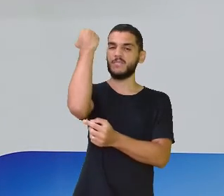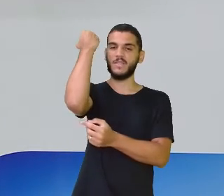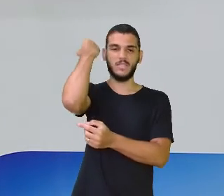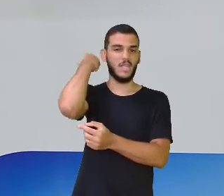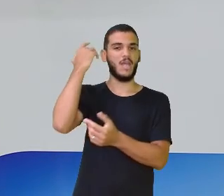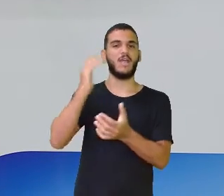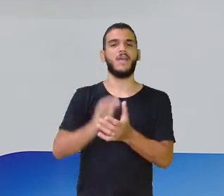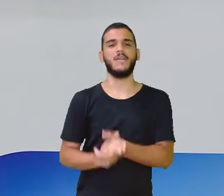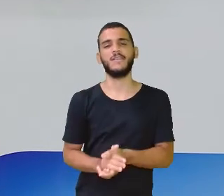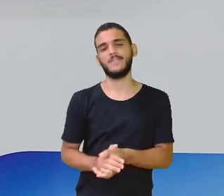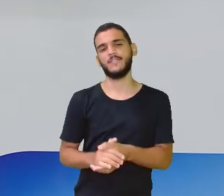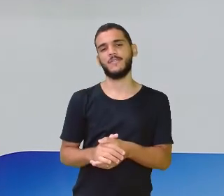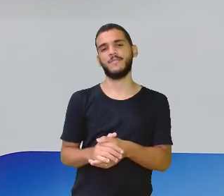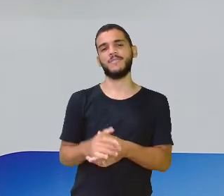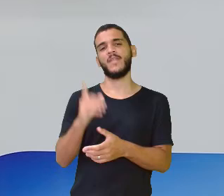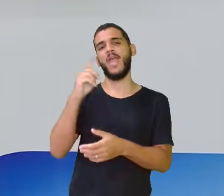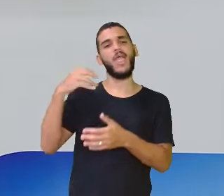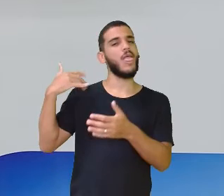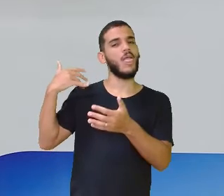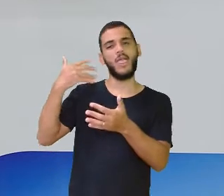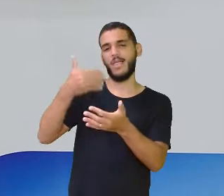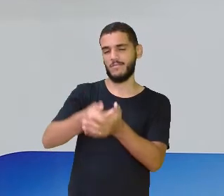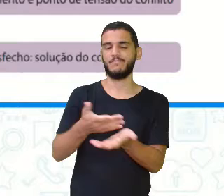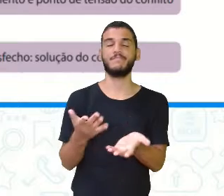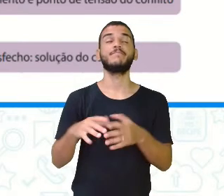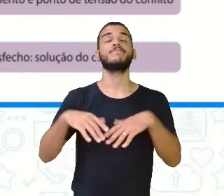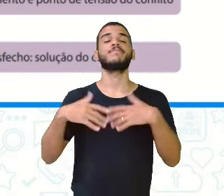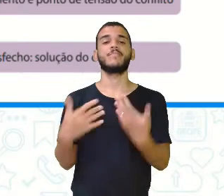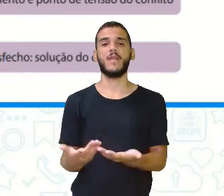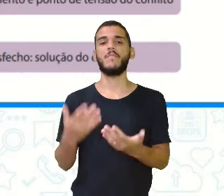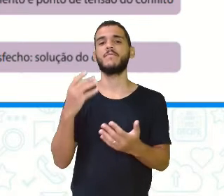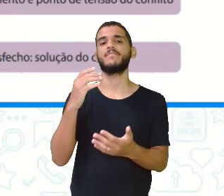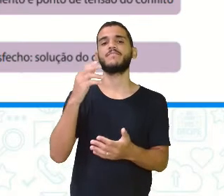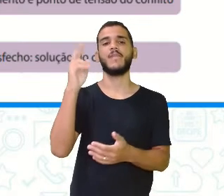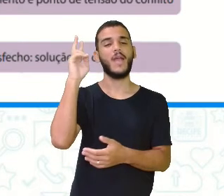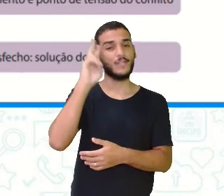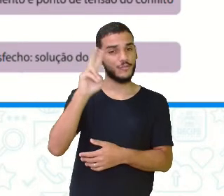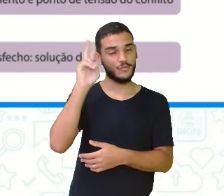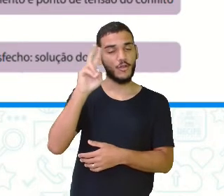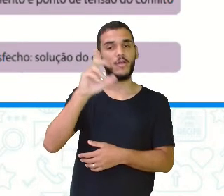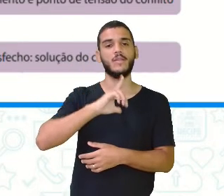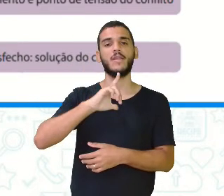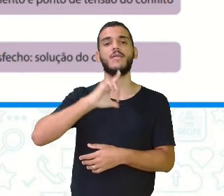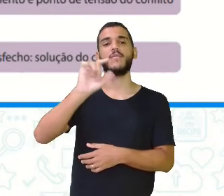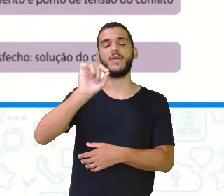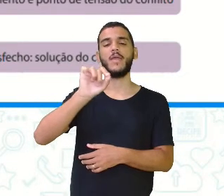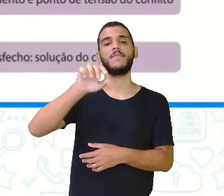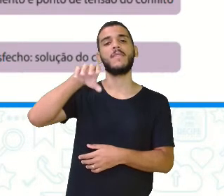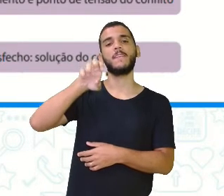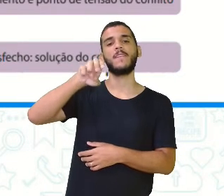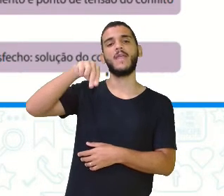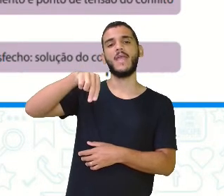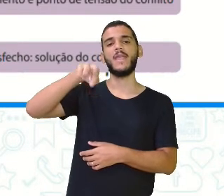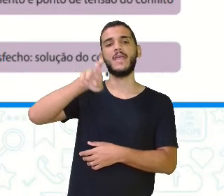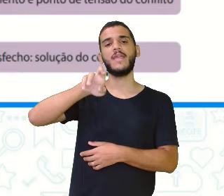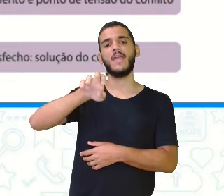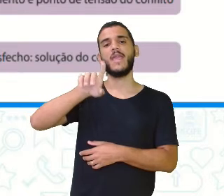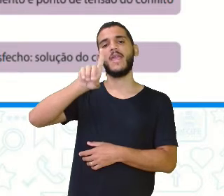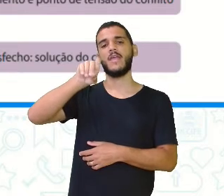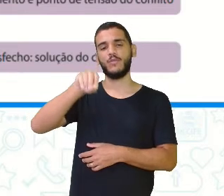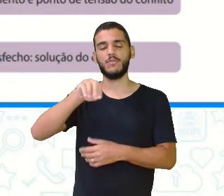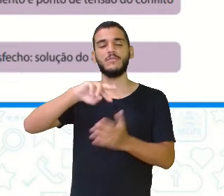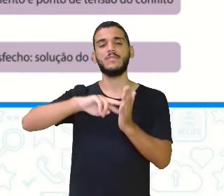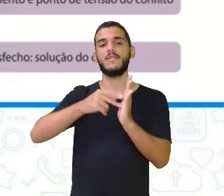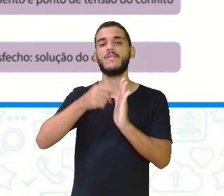já passou. Aí, dentro do enredo, nós temos... O que é enredo, né? É o encadeamento dos fatos narrados no texto. Está